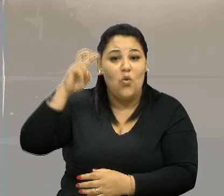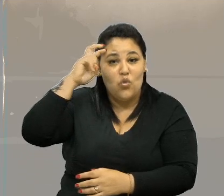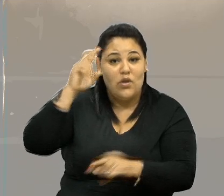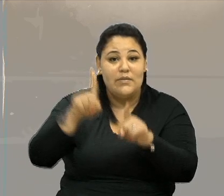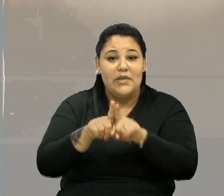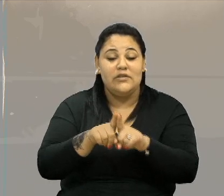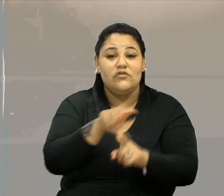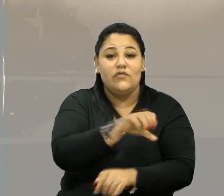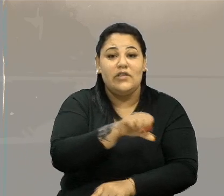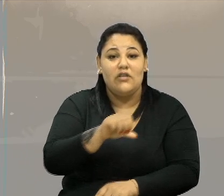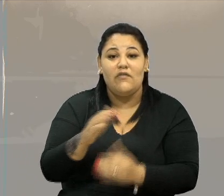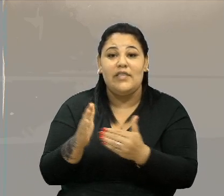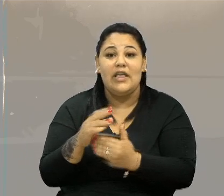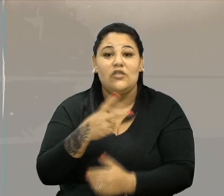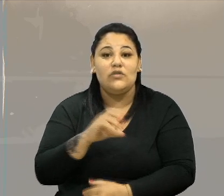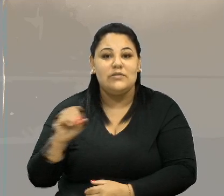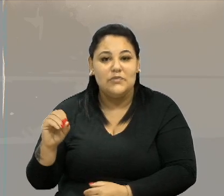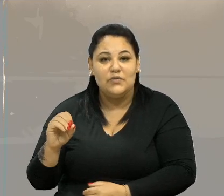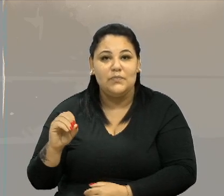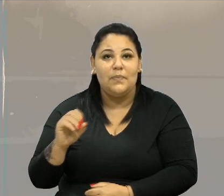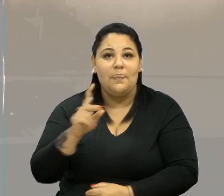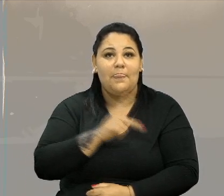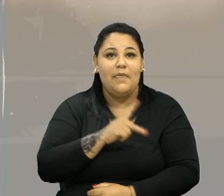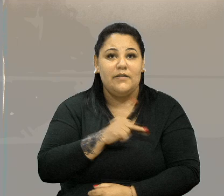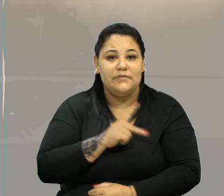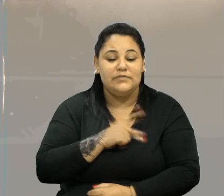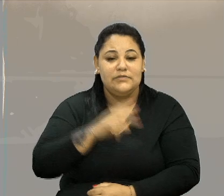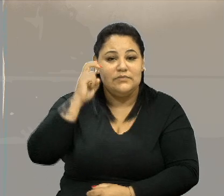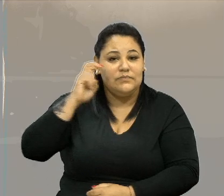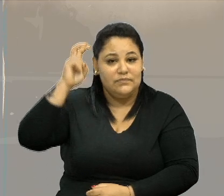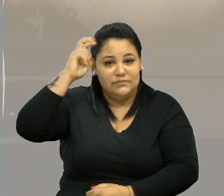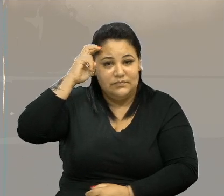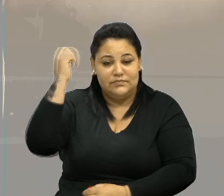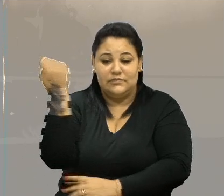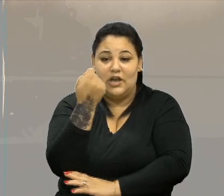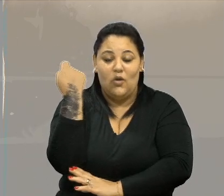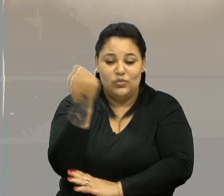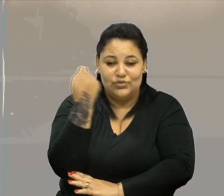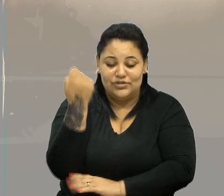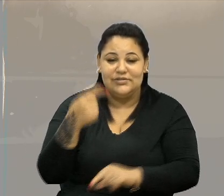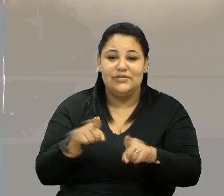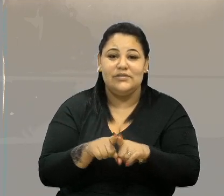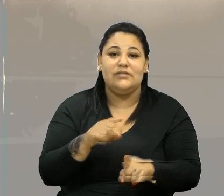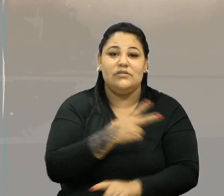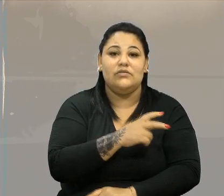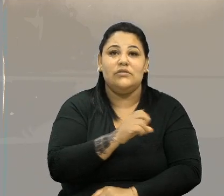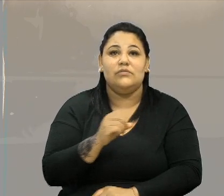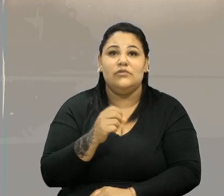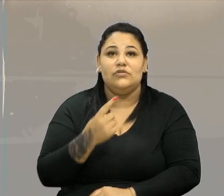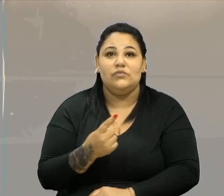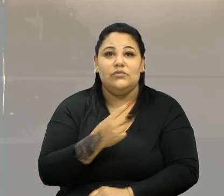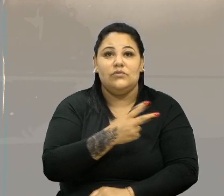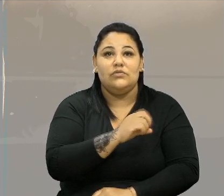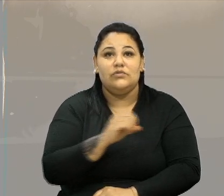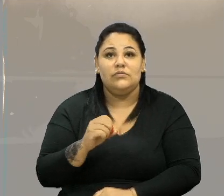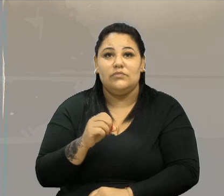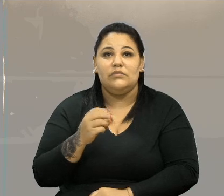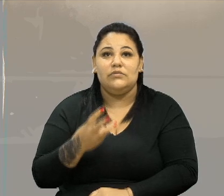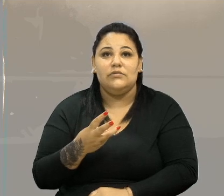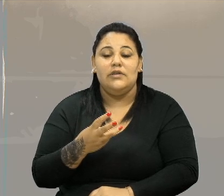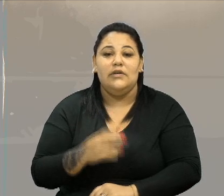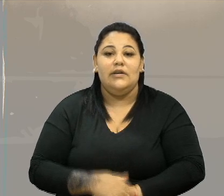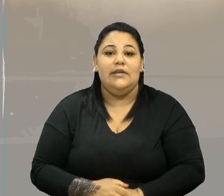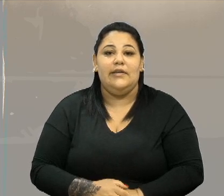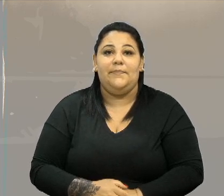2000, presidente do MTG e presidente da Fundação Cultural Gaúcha, 2001 a 2003, 2005 a 2006,